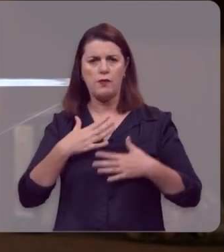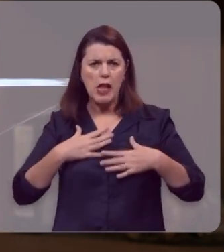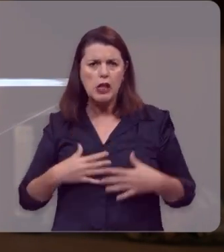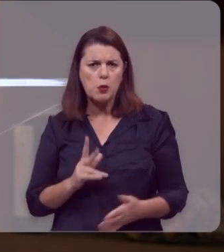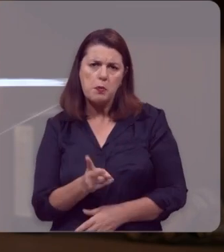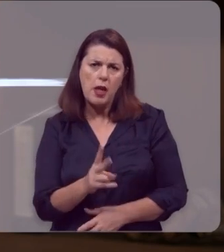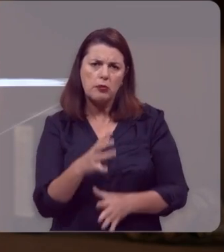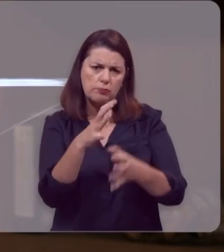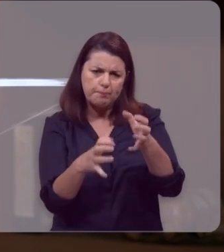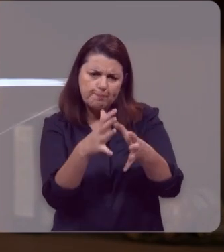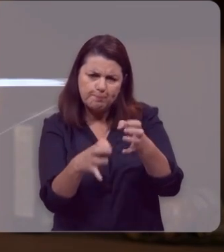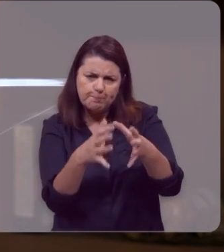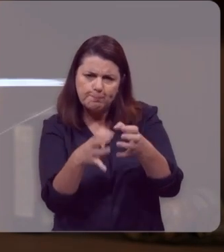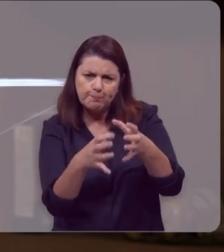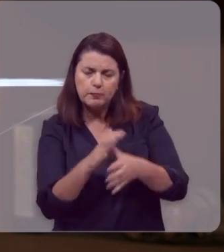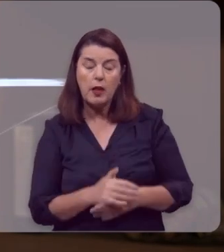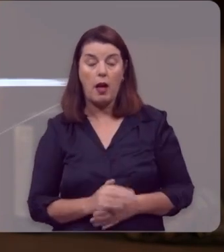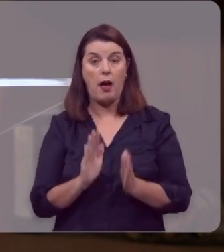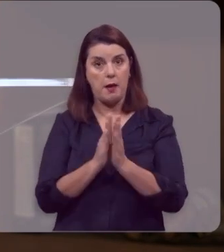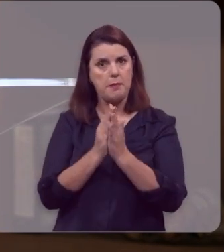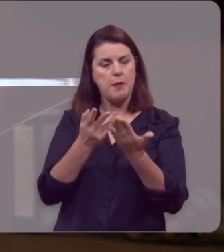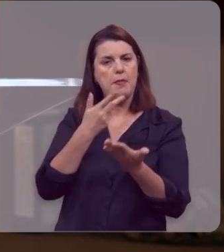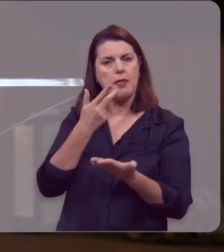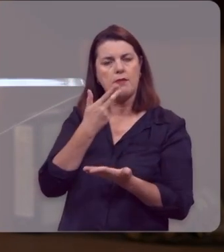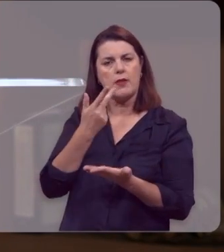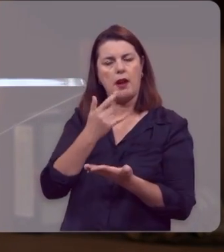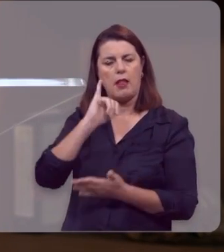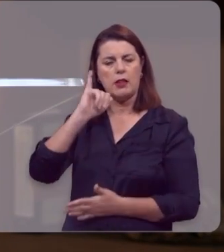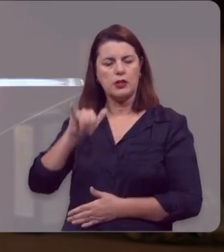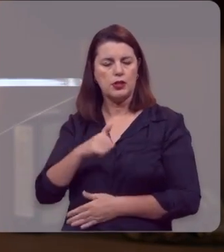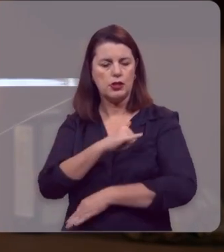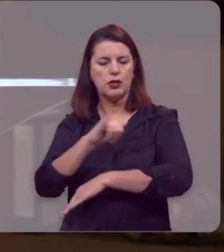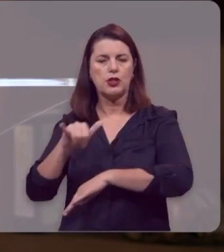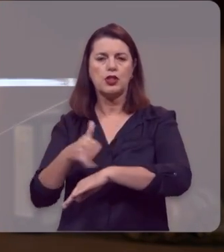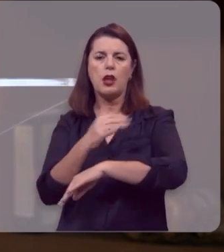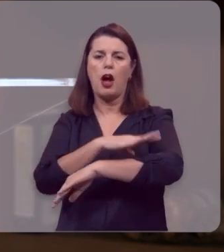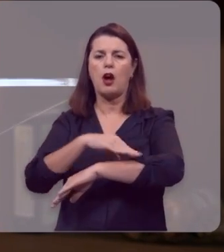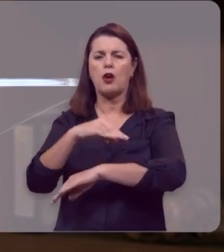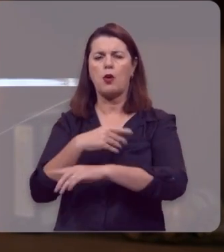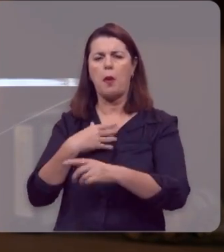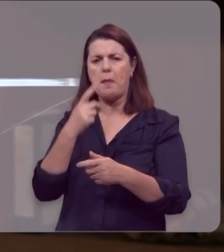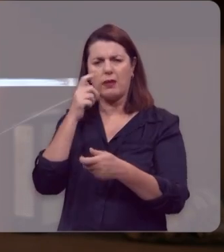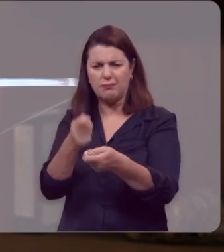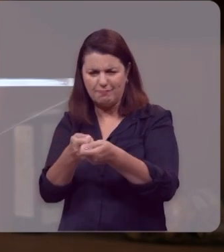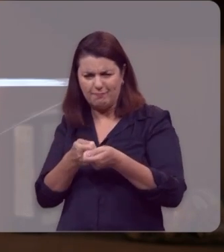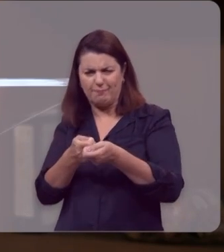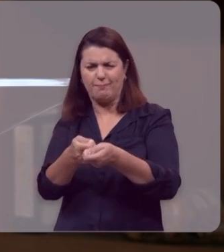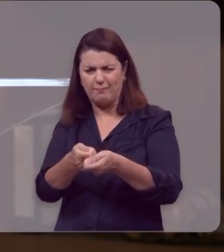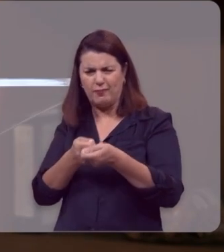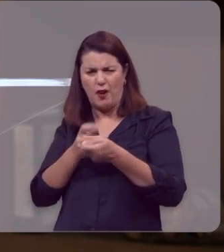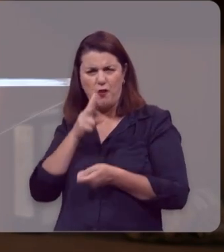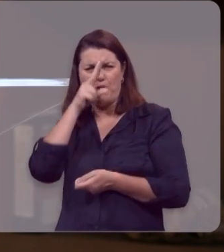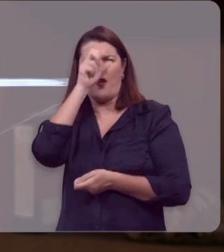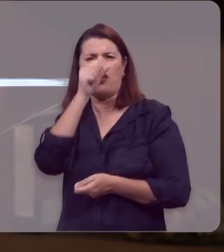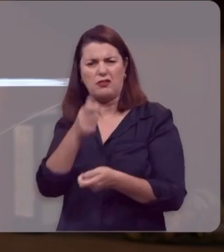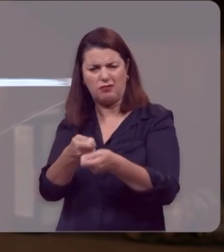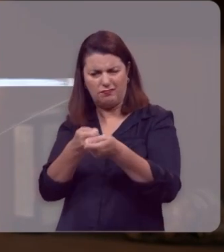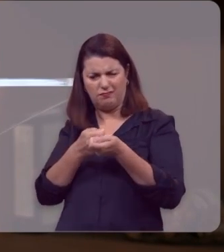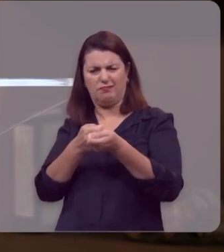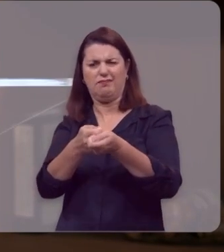fisicamente. E a Bíblia diz que Jacó mede força com força, poder com